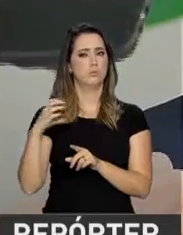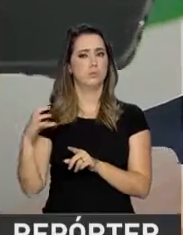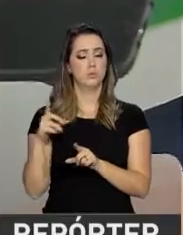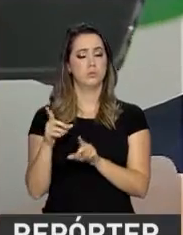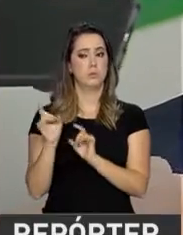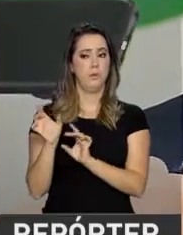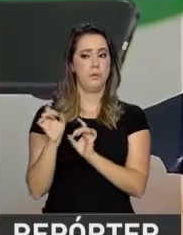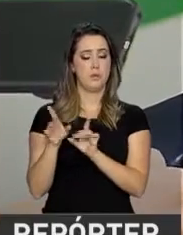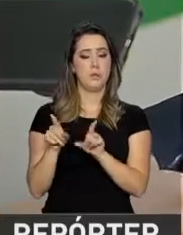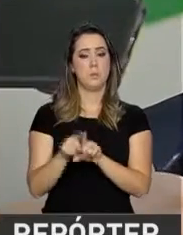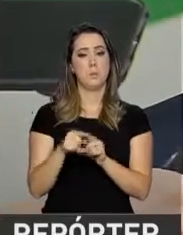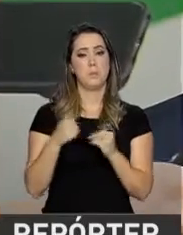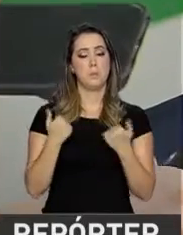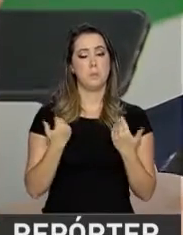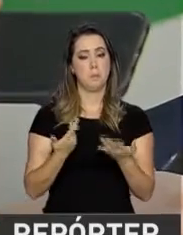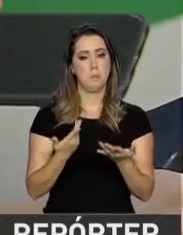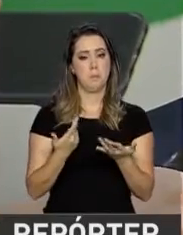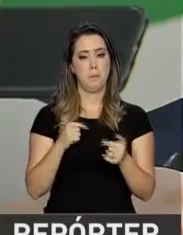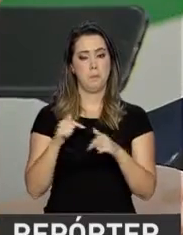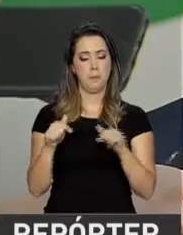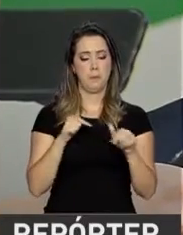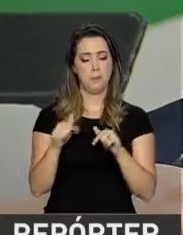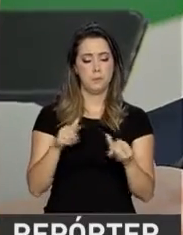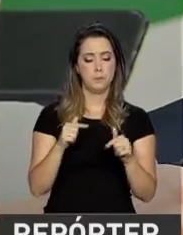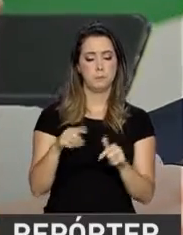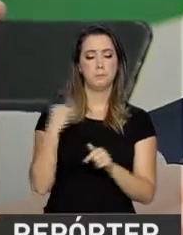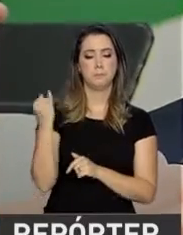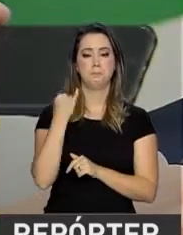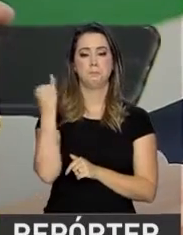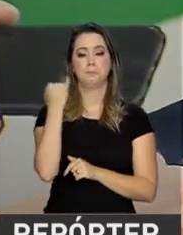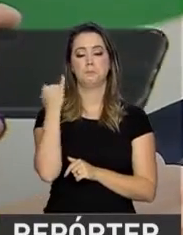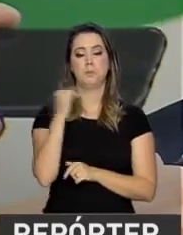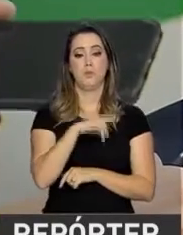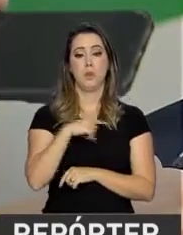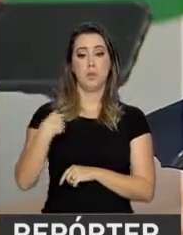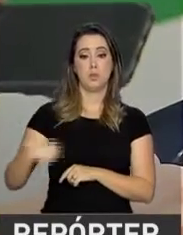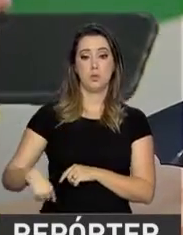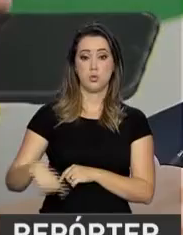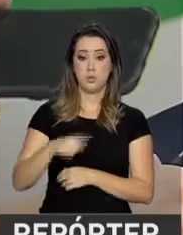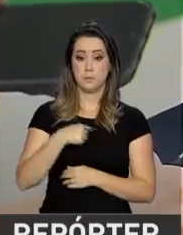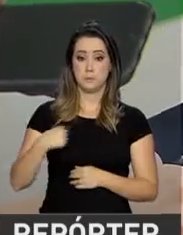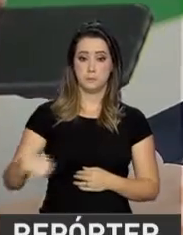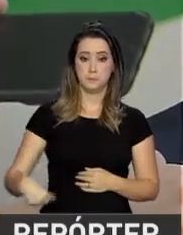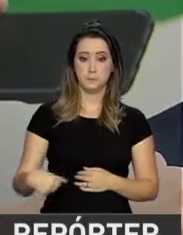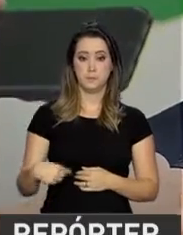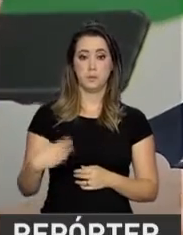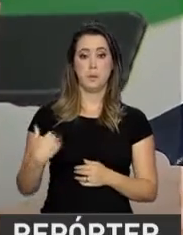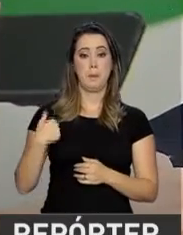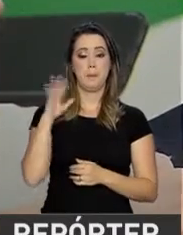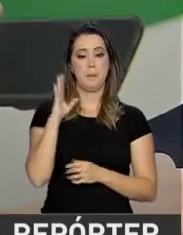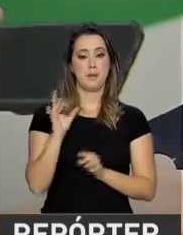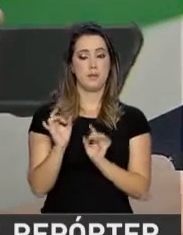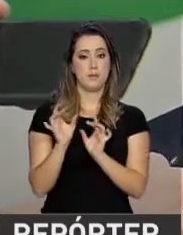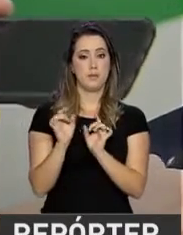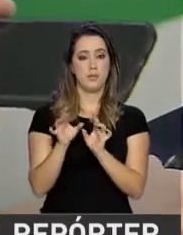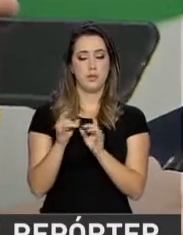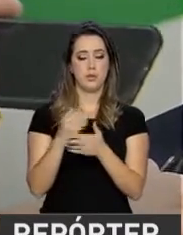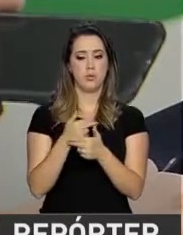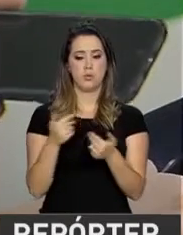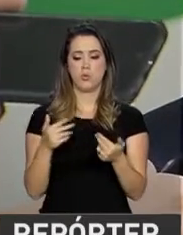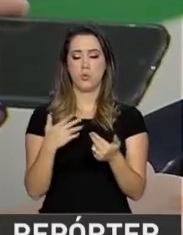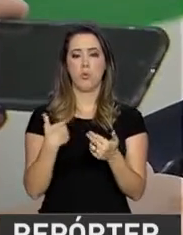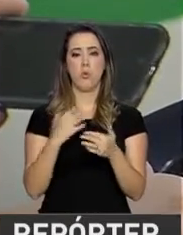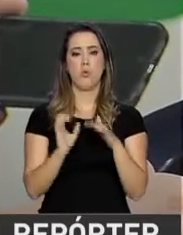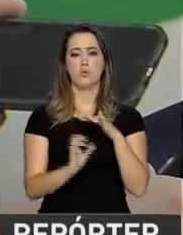também é são amigos da tão esperada missão é chinesa pra a aumentar o número de plantas que podem exportar